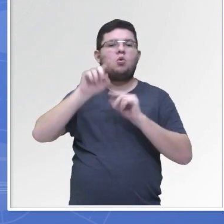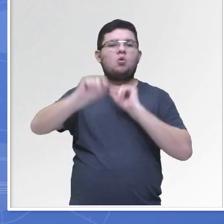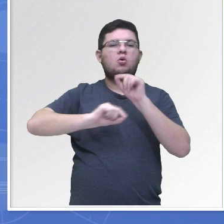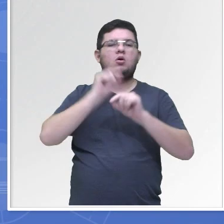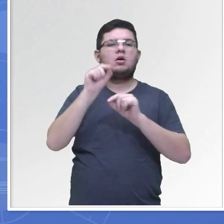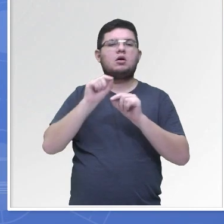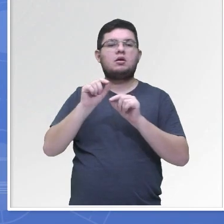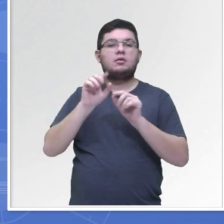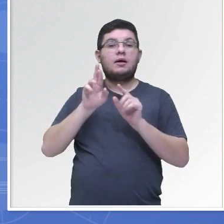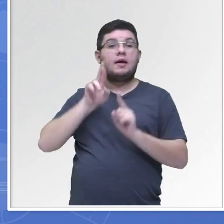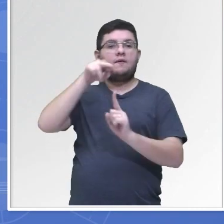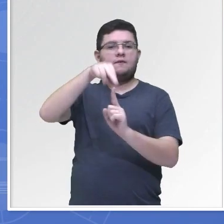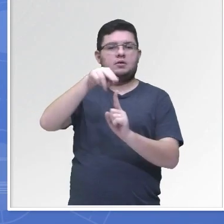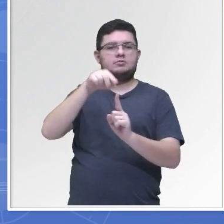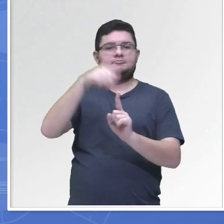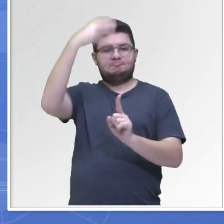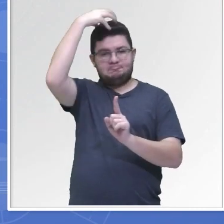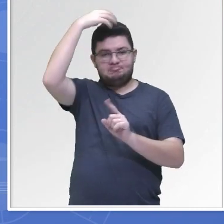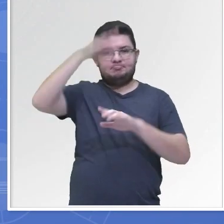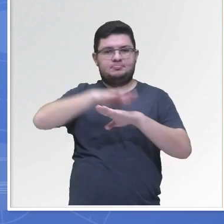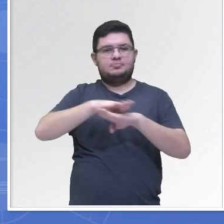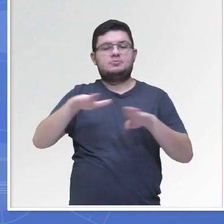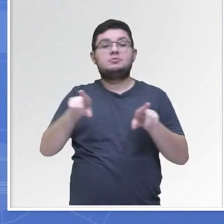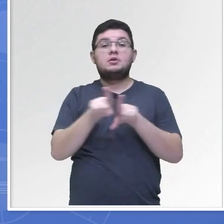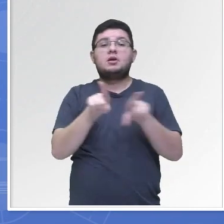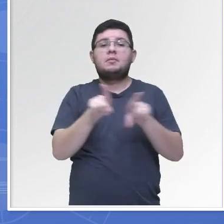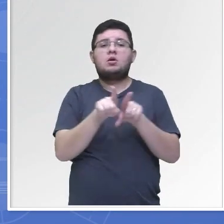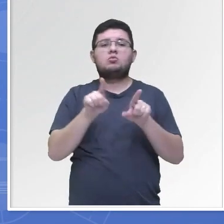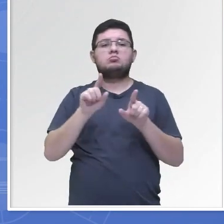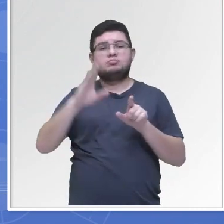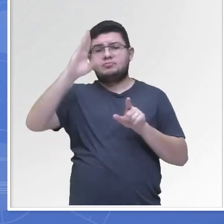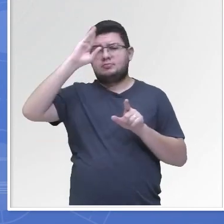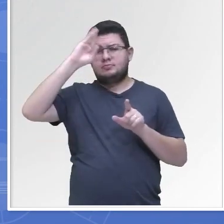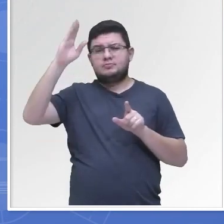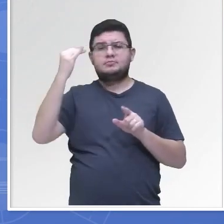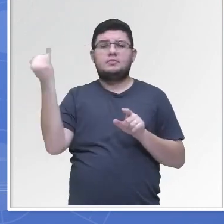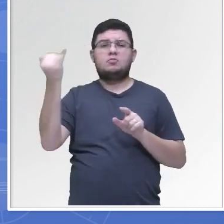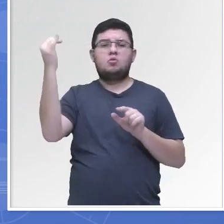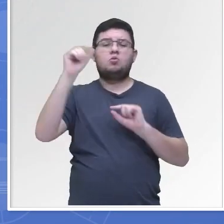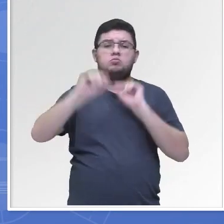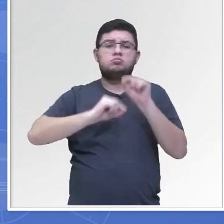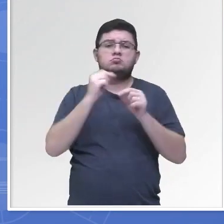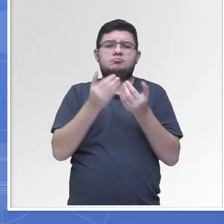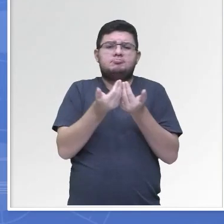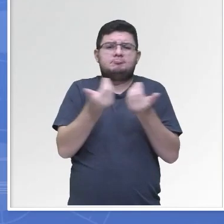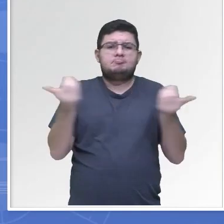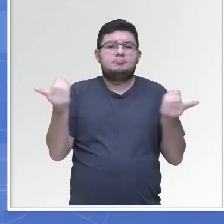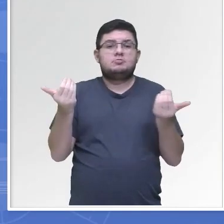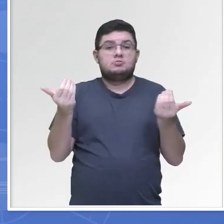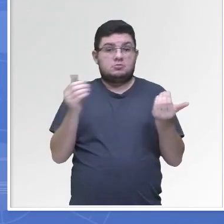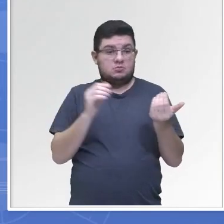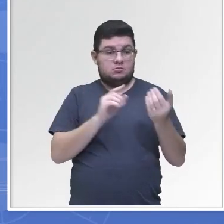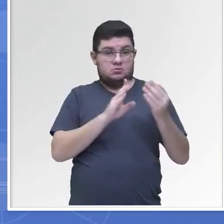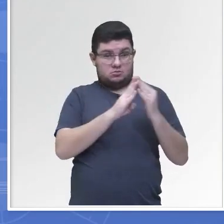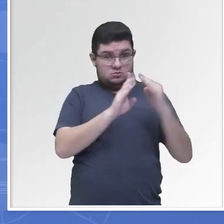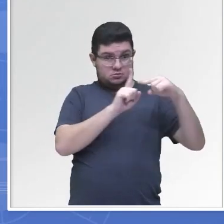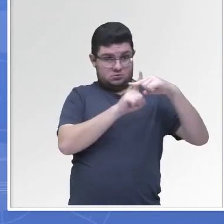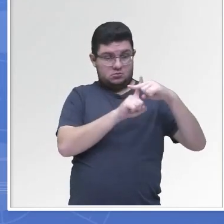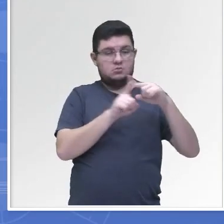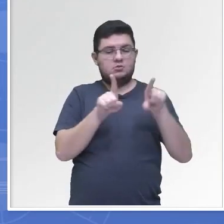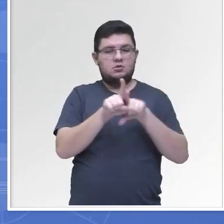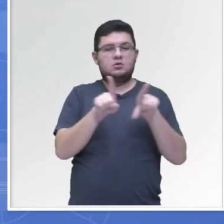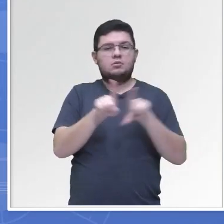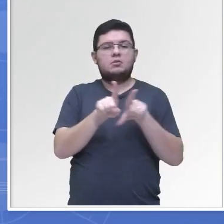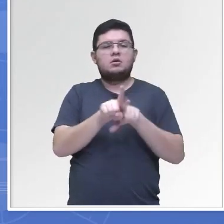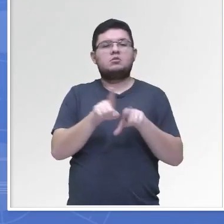separação entre Estado e Igreja. E eu volto a dizer a vocês, como história importante e fundamental, quem acompanhou a aula do segundo ano